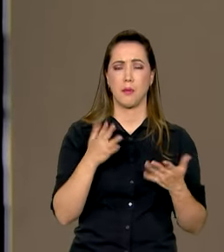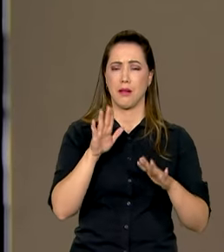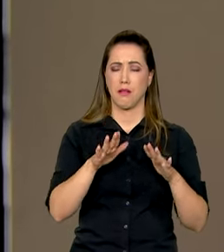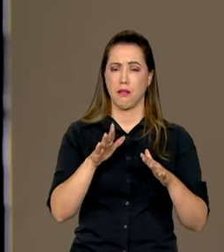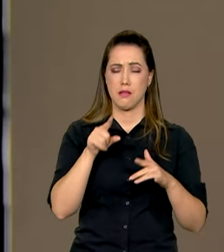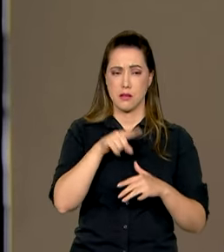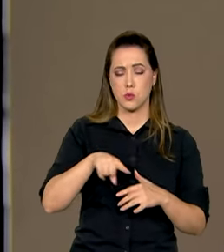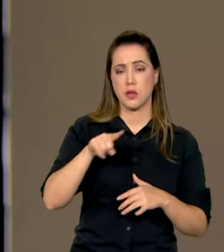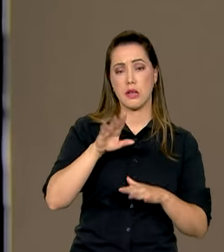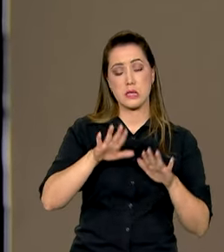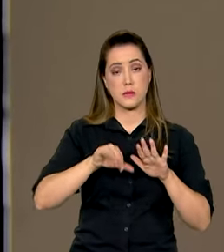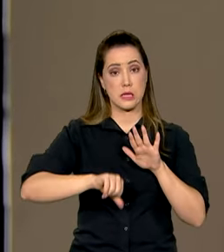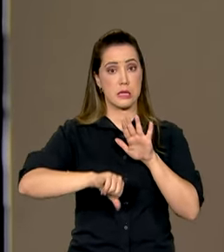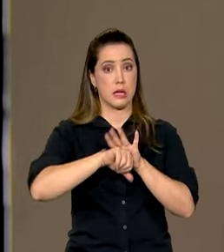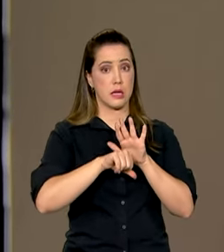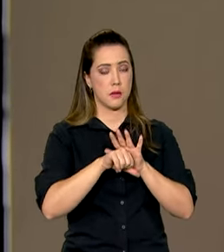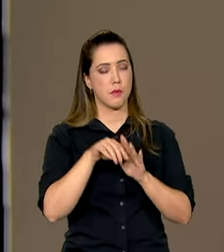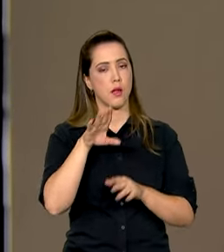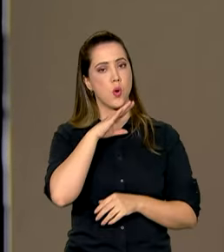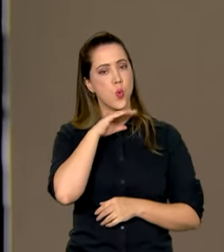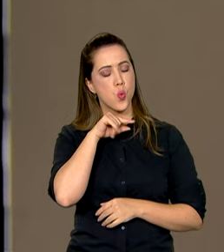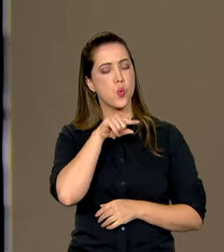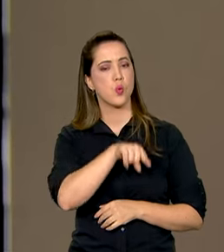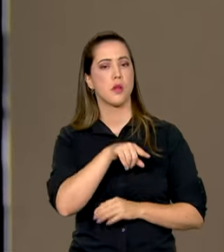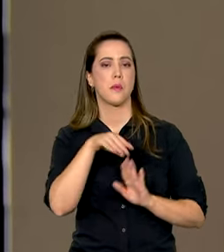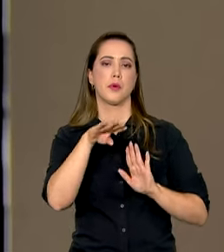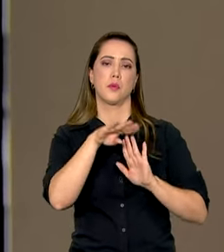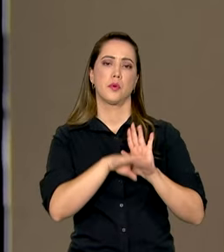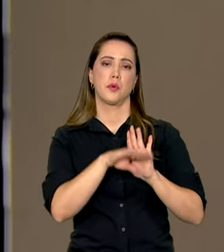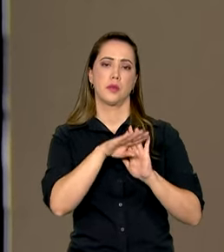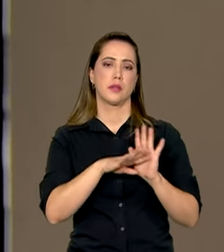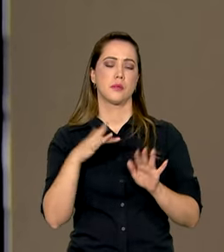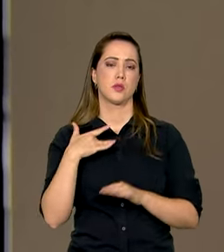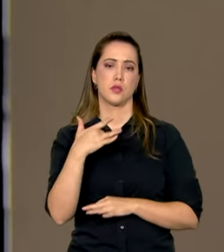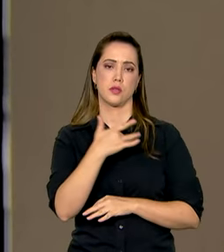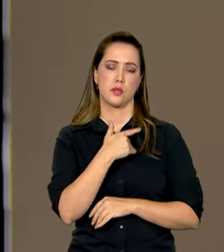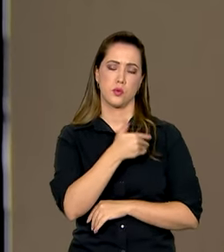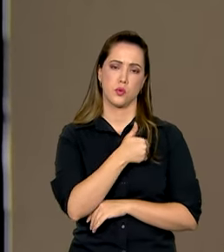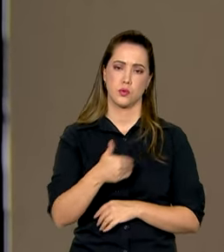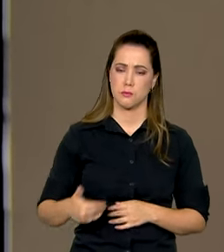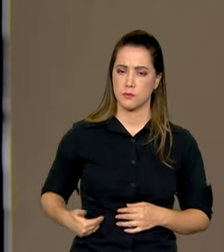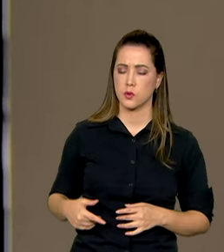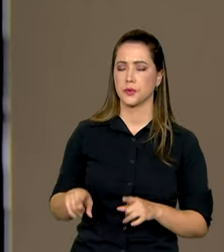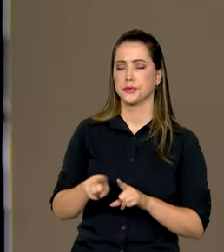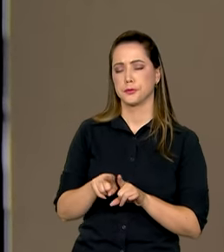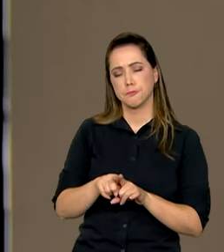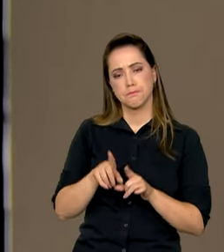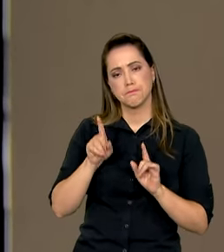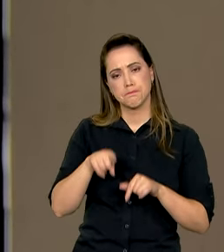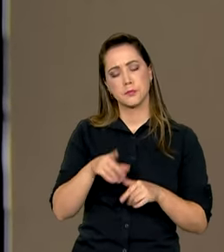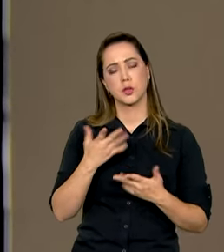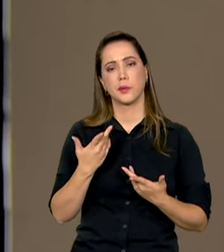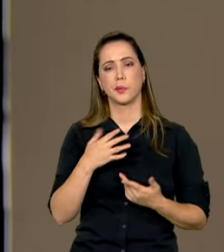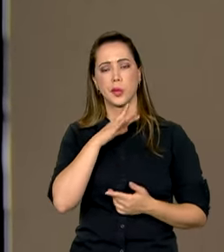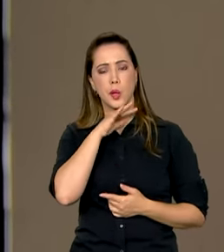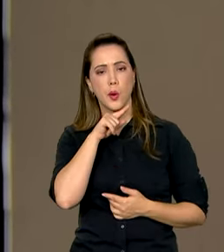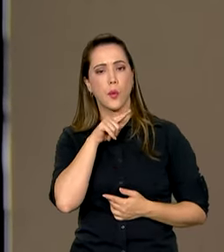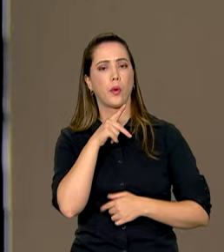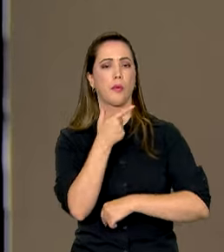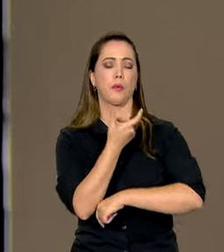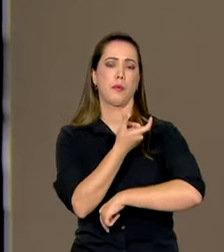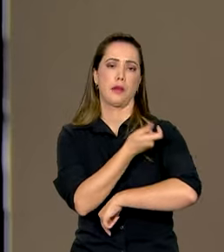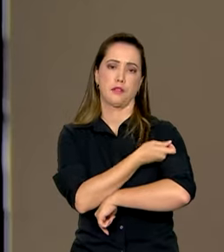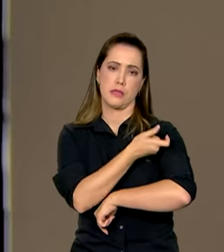tem prejudicado de forma substancial programas de saúde pública e, notadamente, a cobertura vacinal